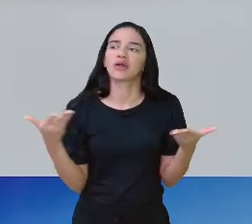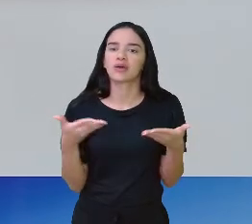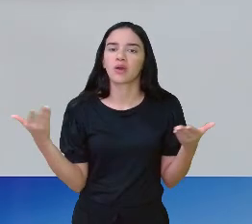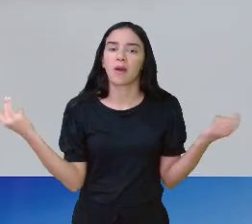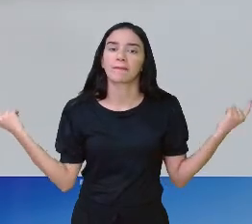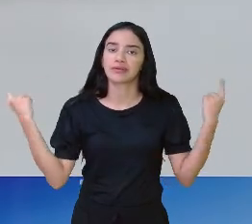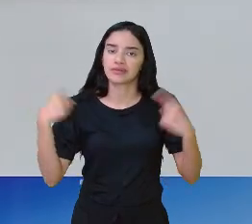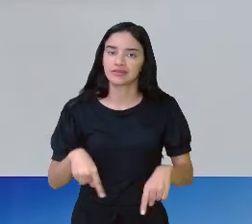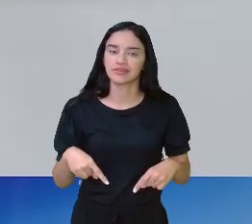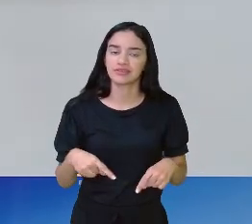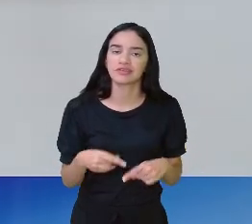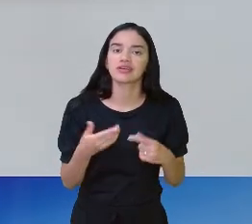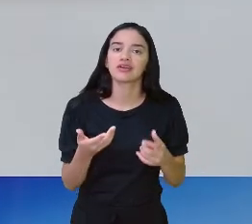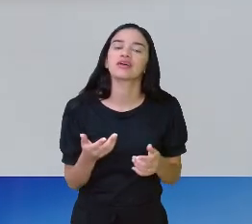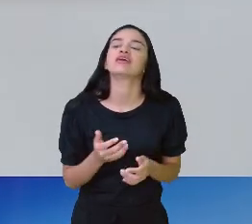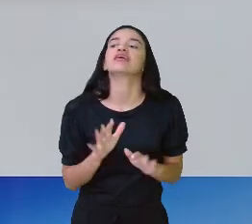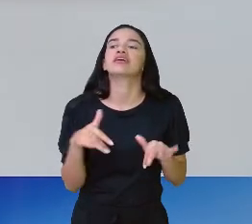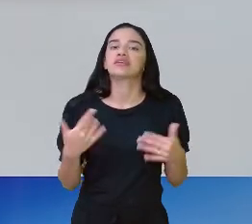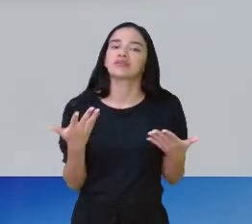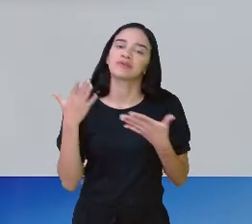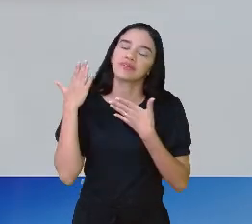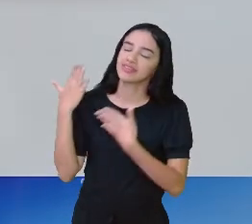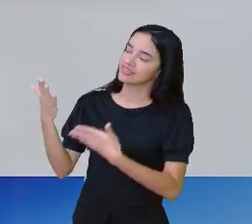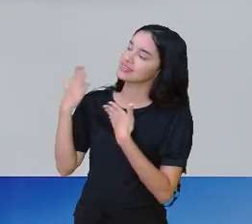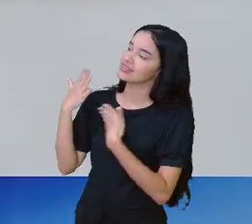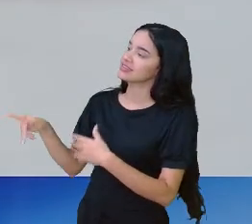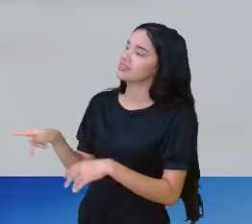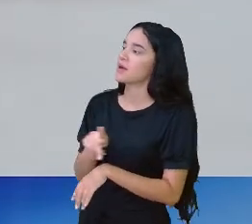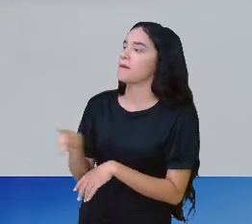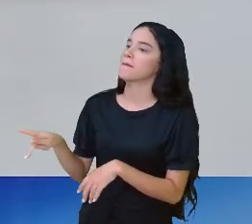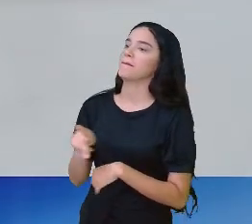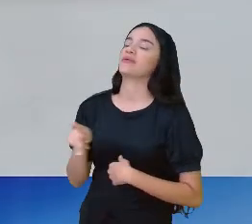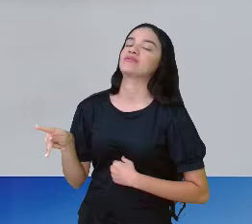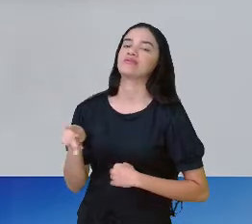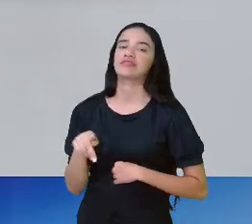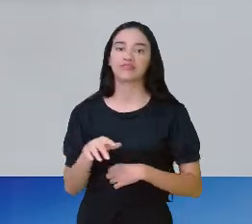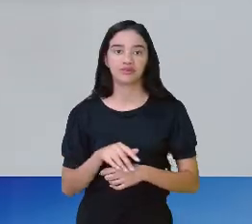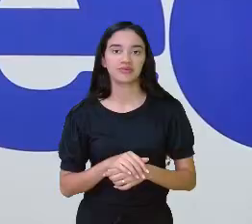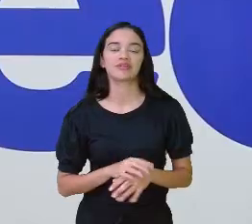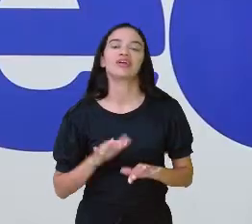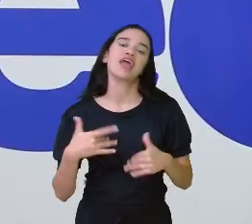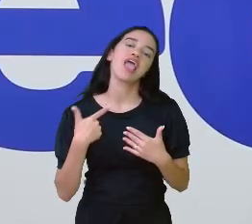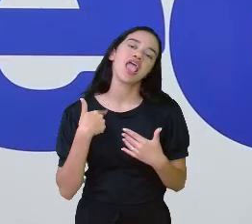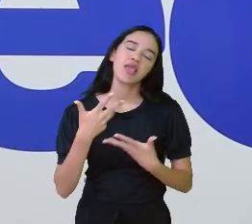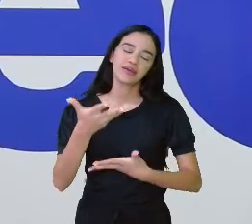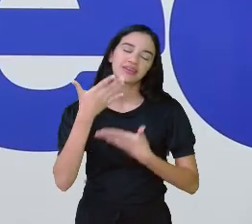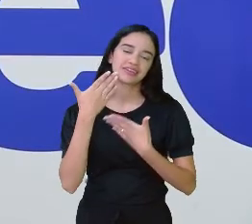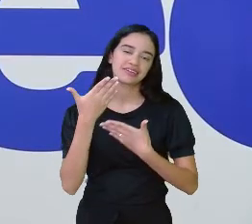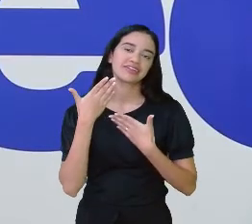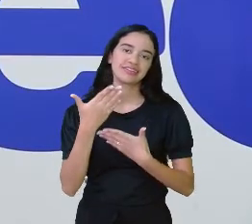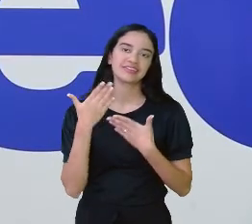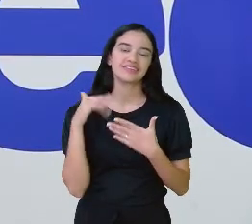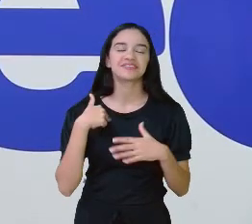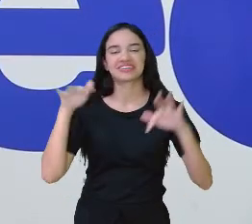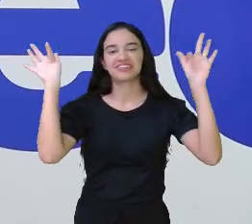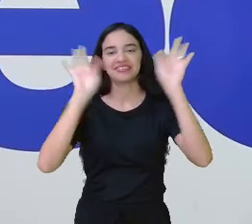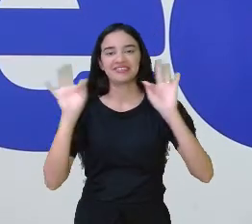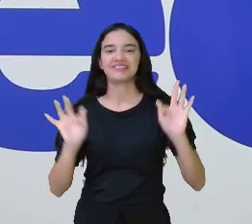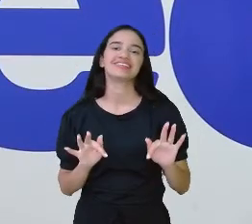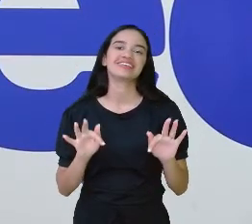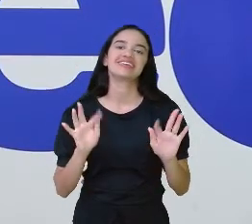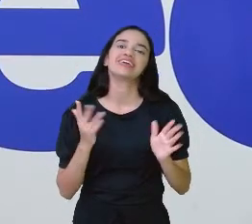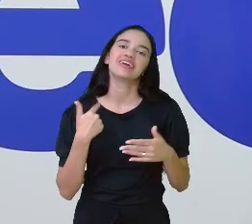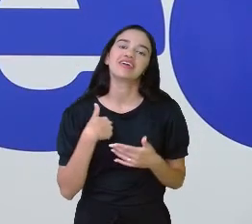meu desafio e já vou agradecendo a professora Abigail Viana. Eu que agradeço, a gente fica super feliz quando vê que